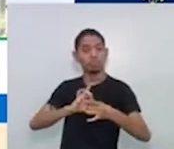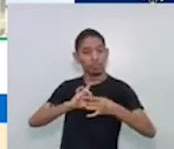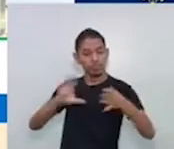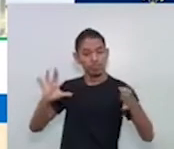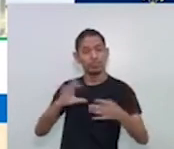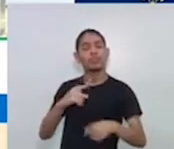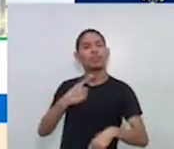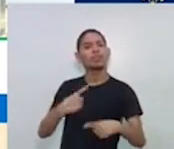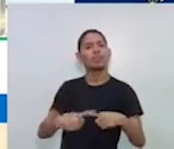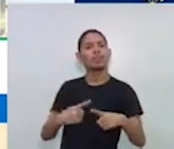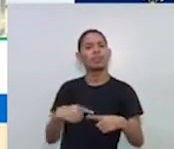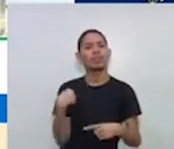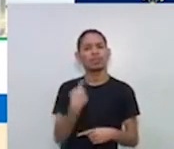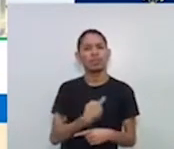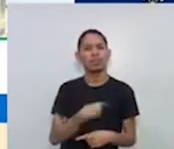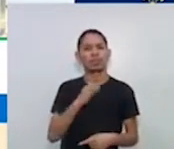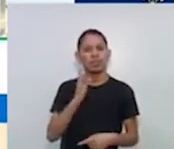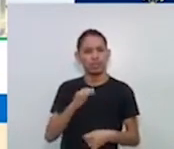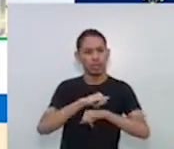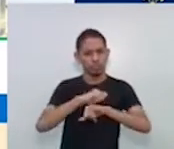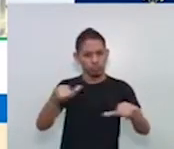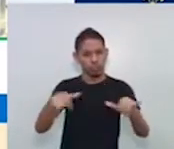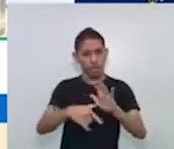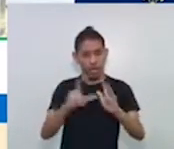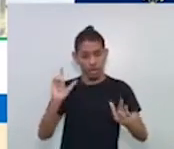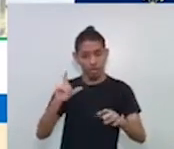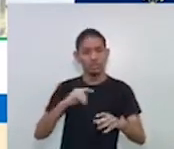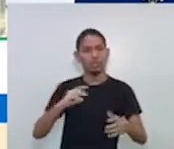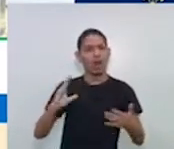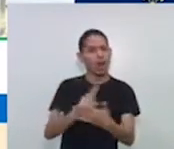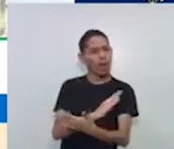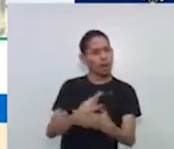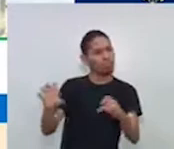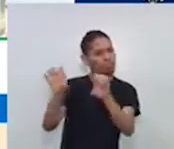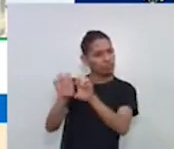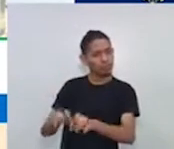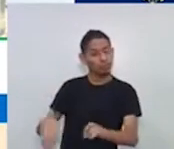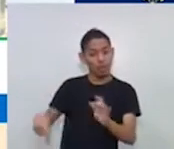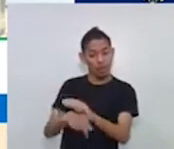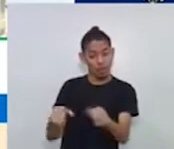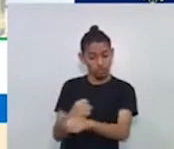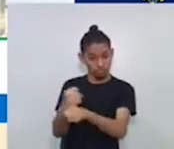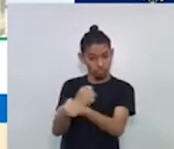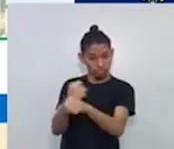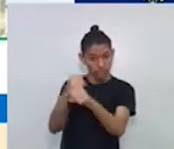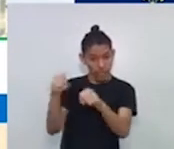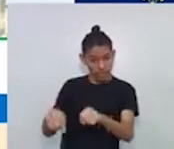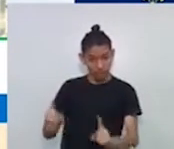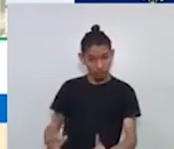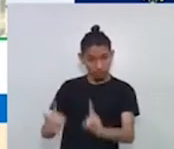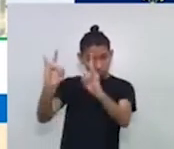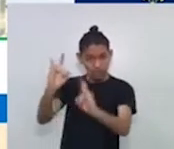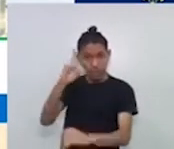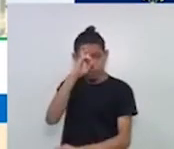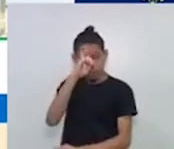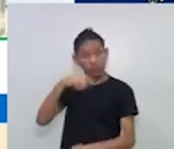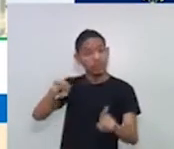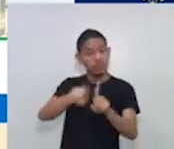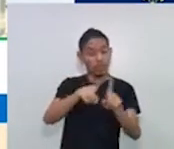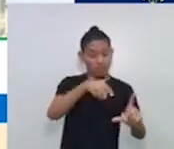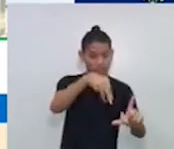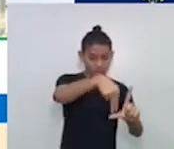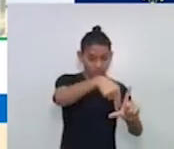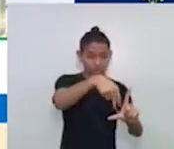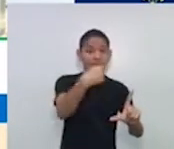Porque como nós já anunciamos diversas estruturas hospitalares nossas estão adequadas e no hospital Nilton